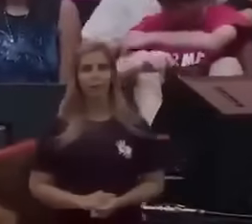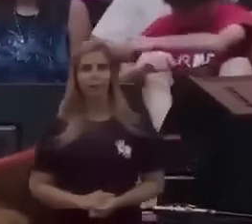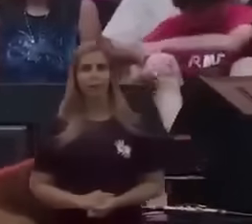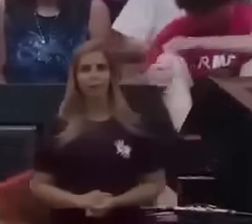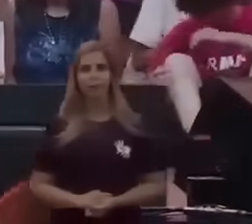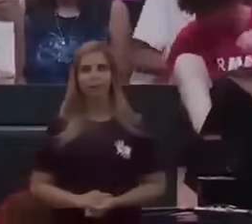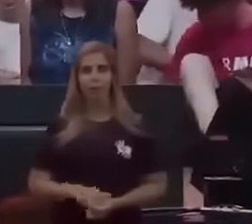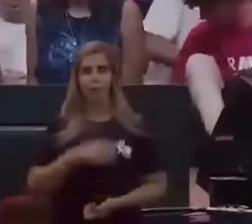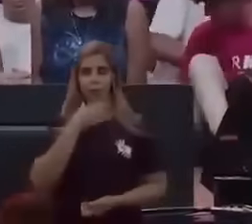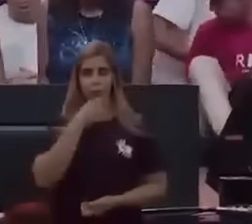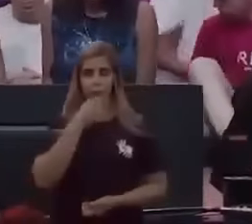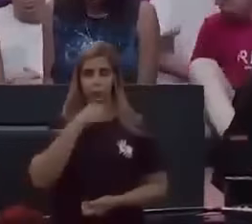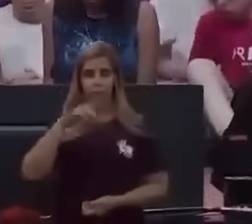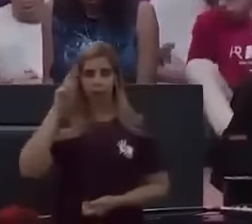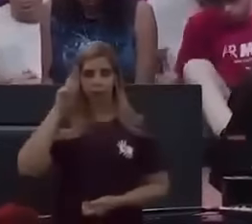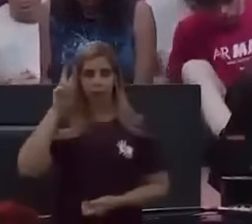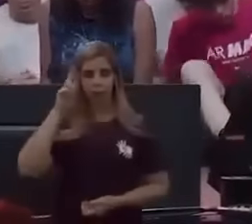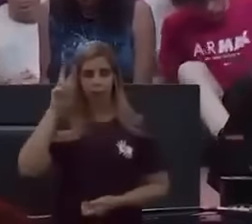Diz os historiadores